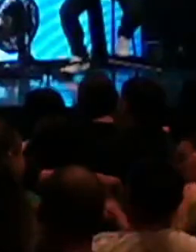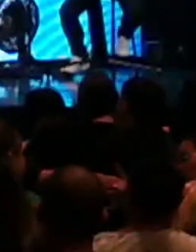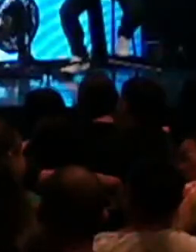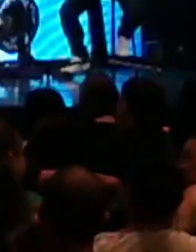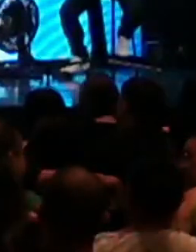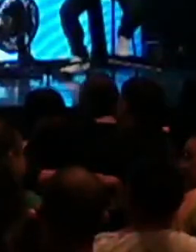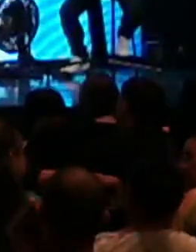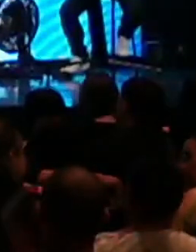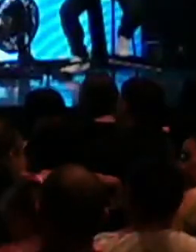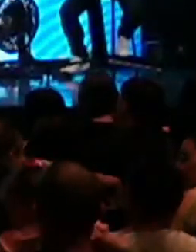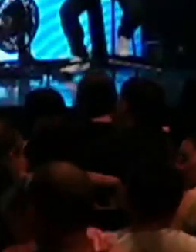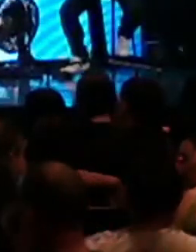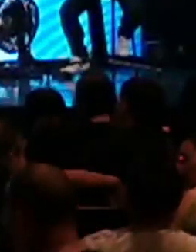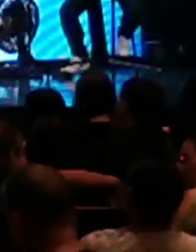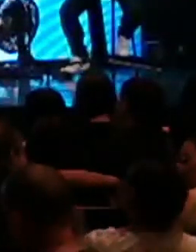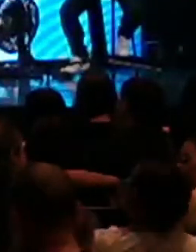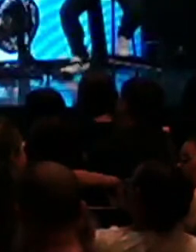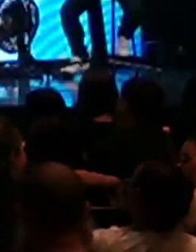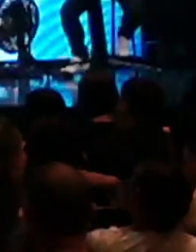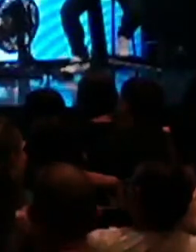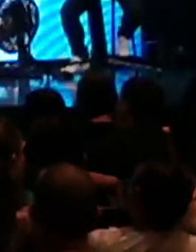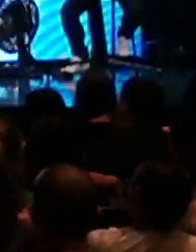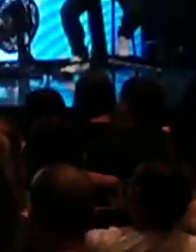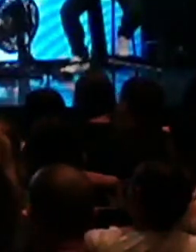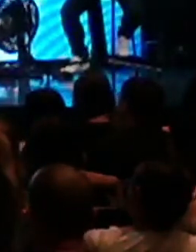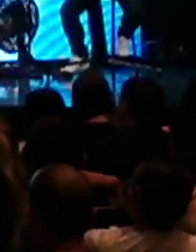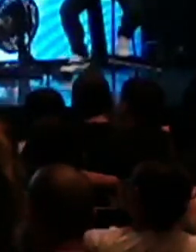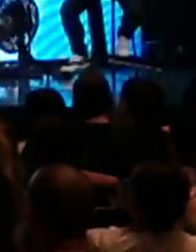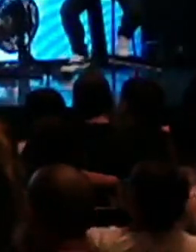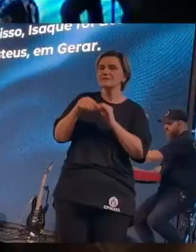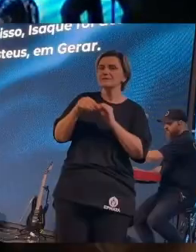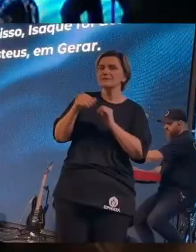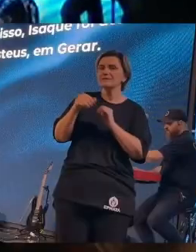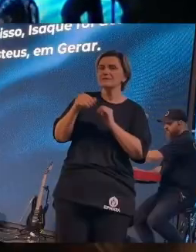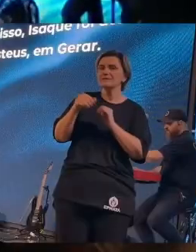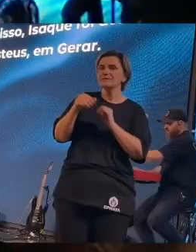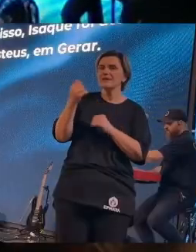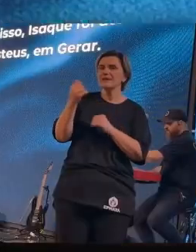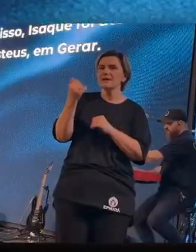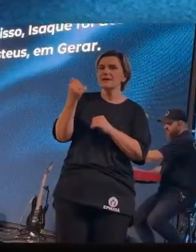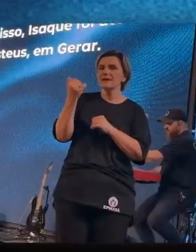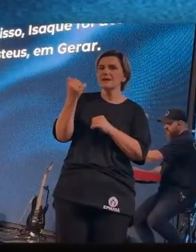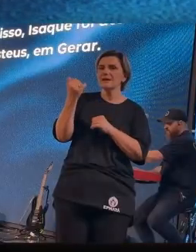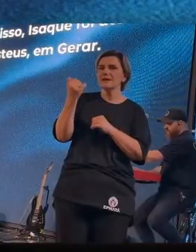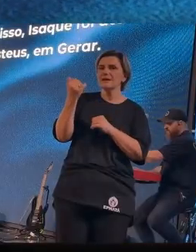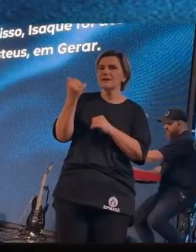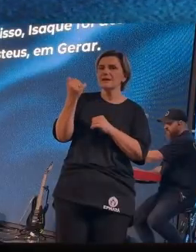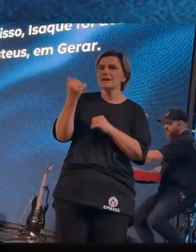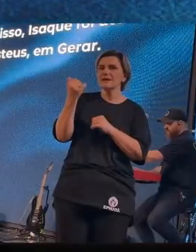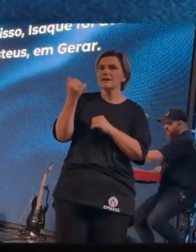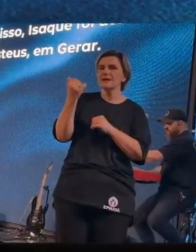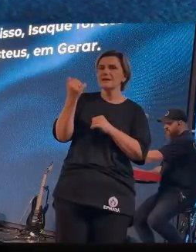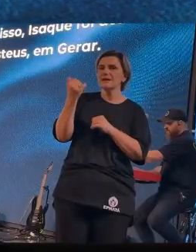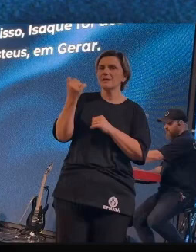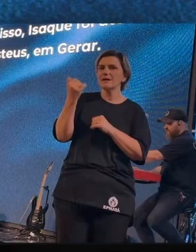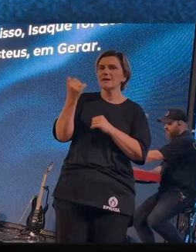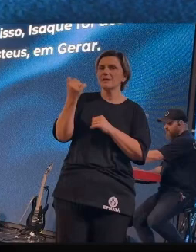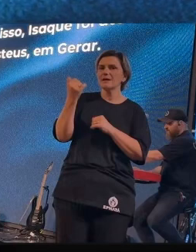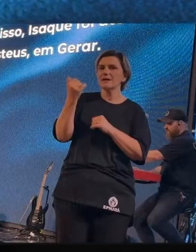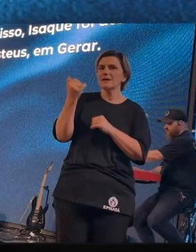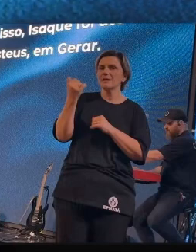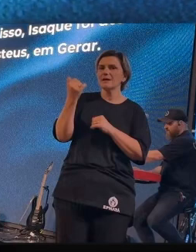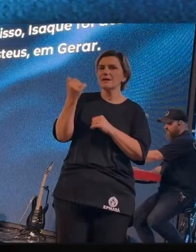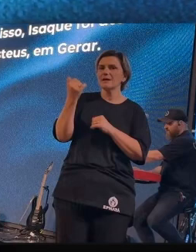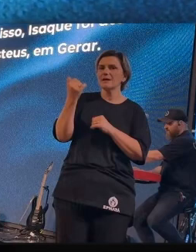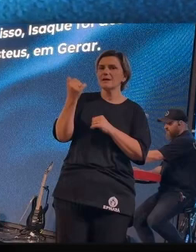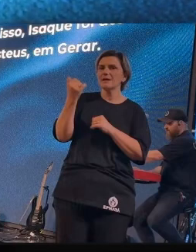ela vai ser útil ao longo da ministração. Abimeleque, os filisteus em Gerar. O texto continua e